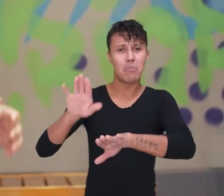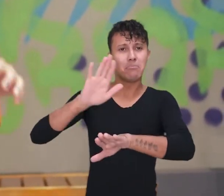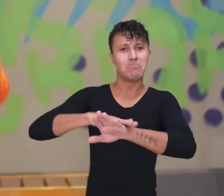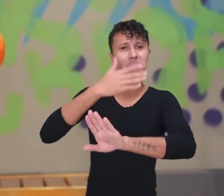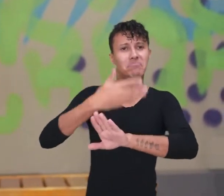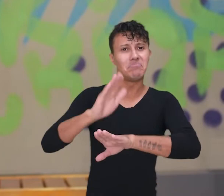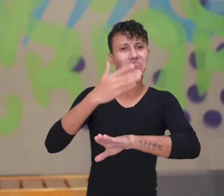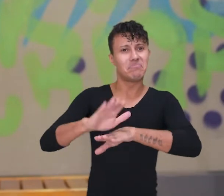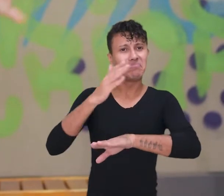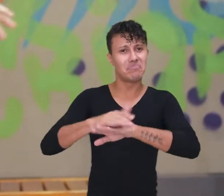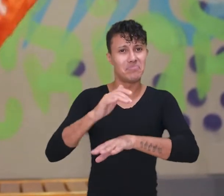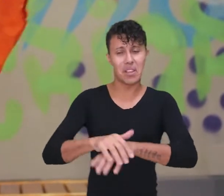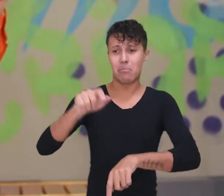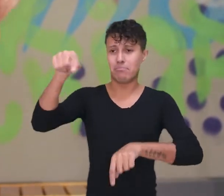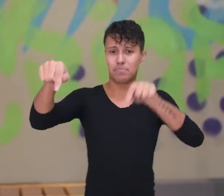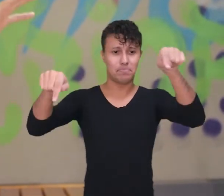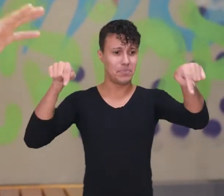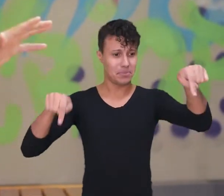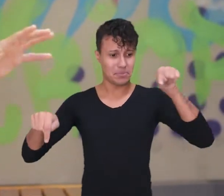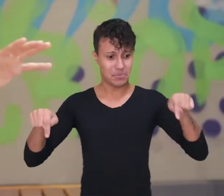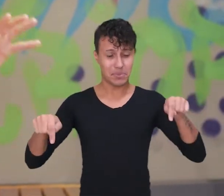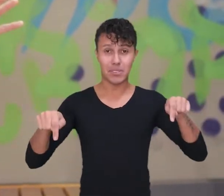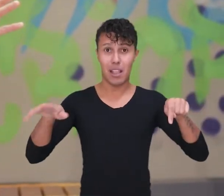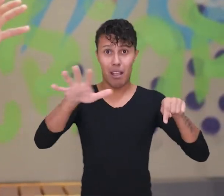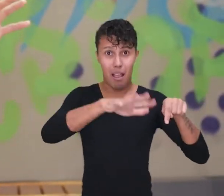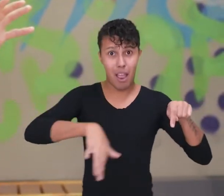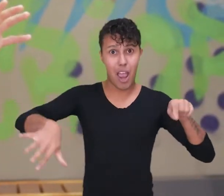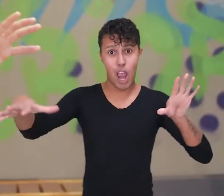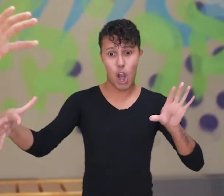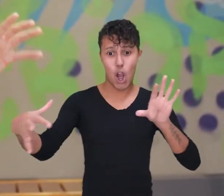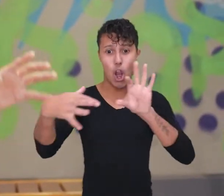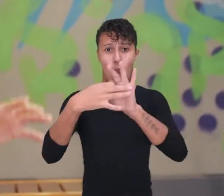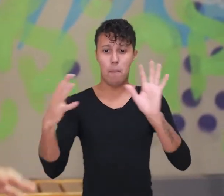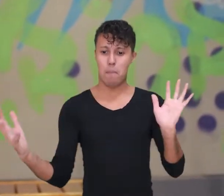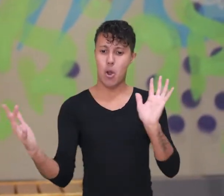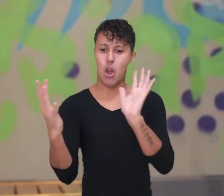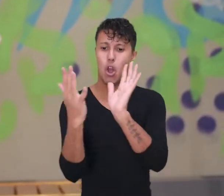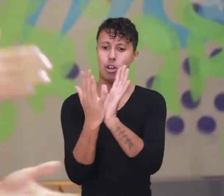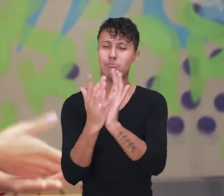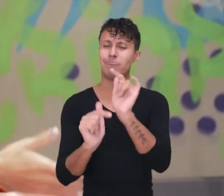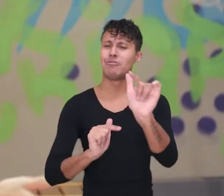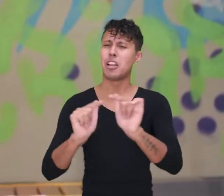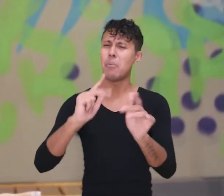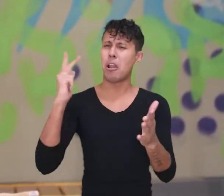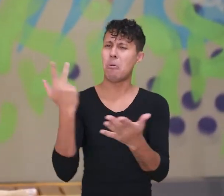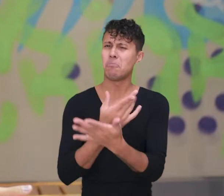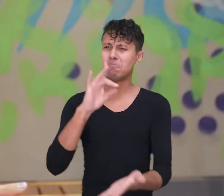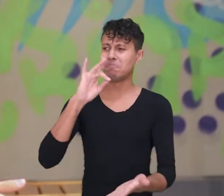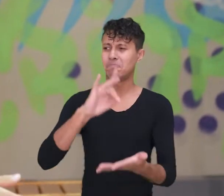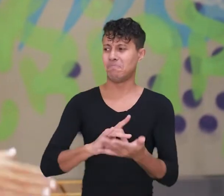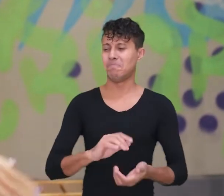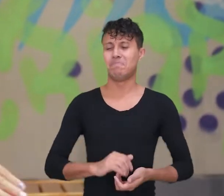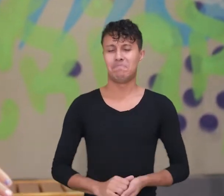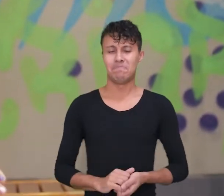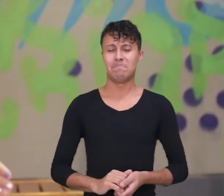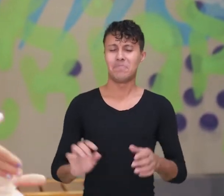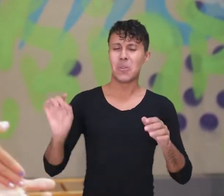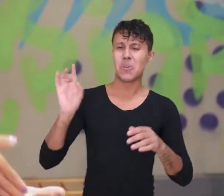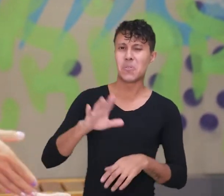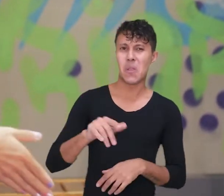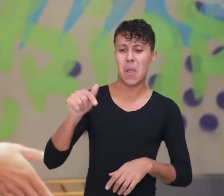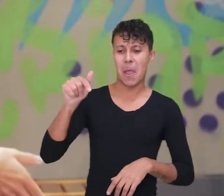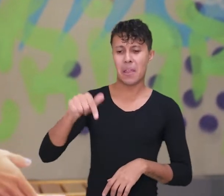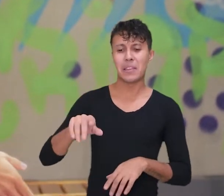ensaio, e é uma galera de cada lugar, mas todo mundo se junta para fazer um trabalho acontecer. E isso não